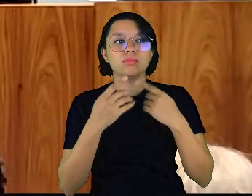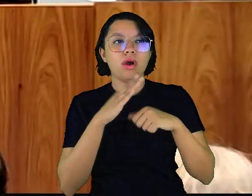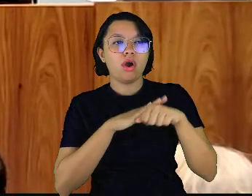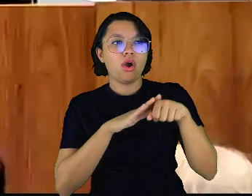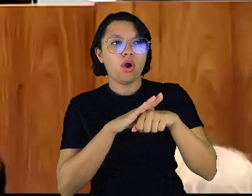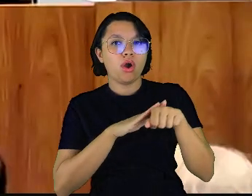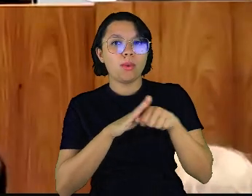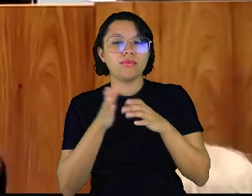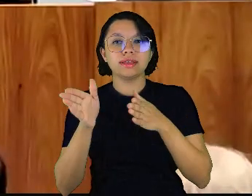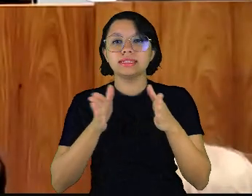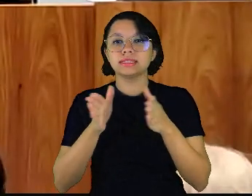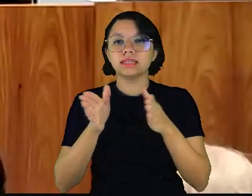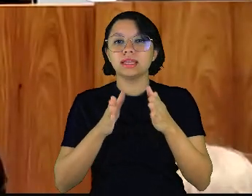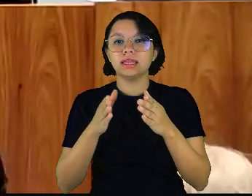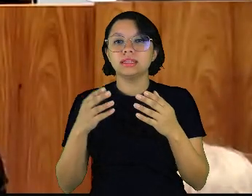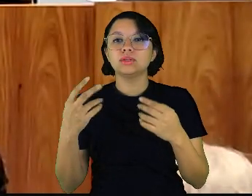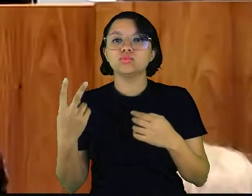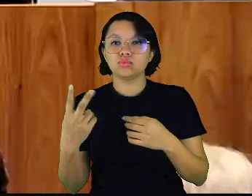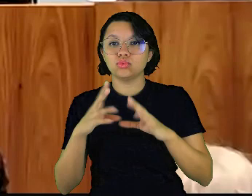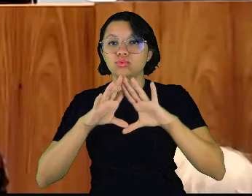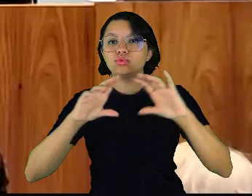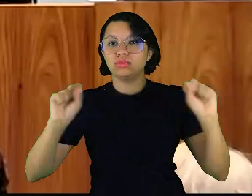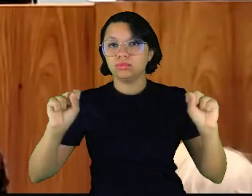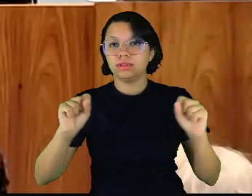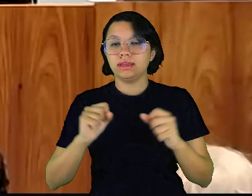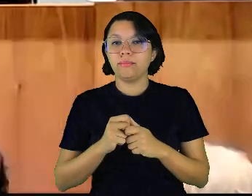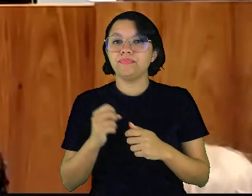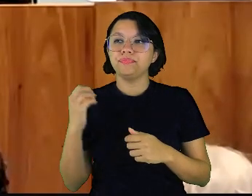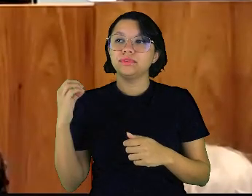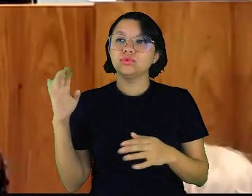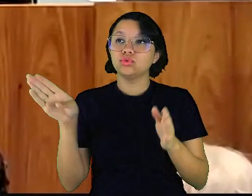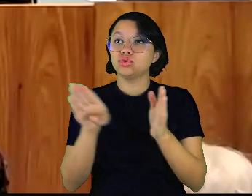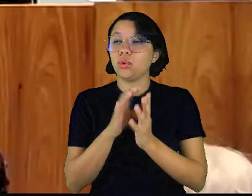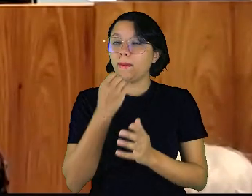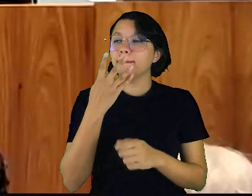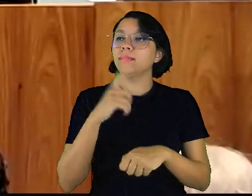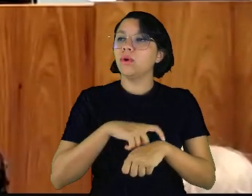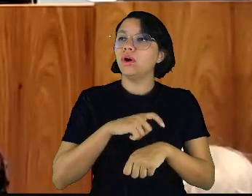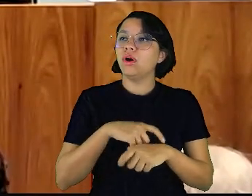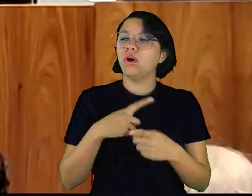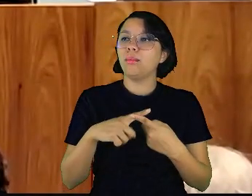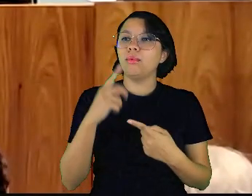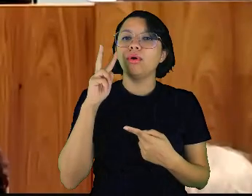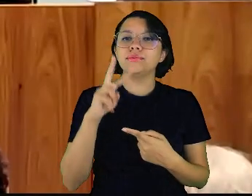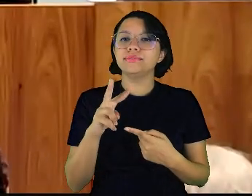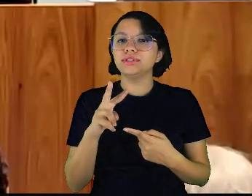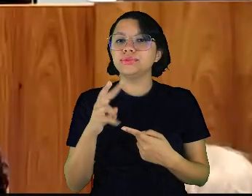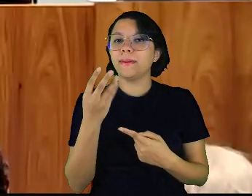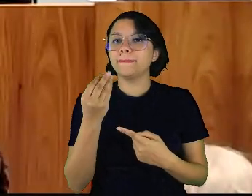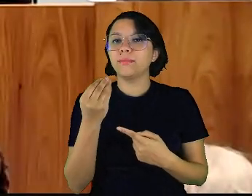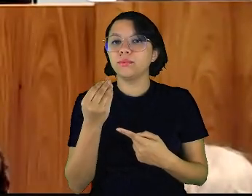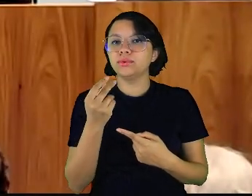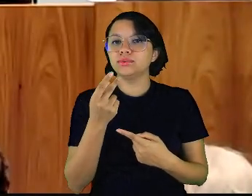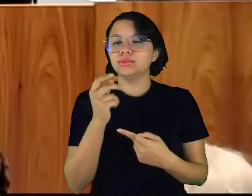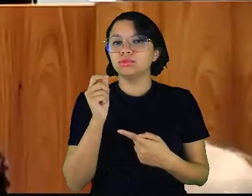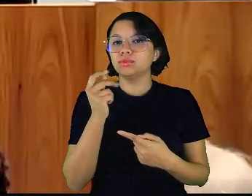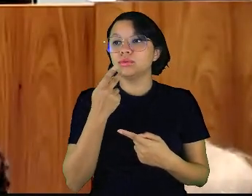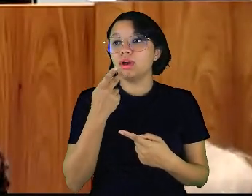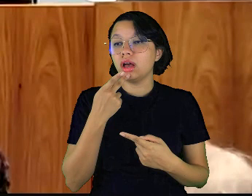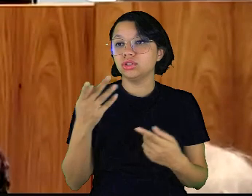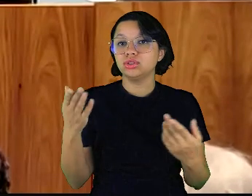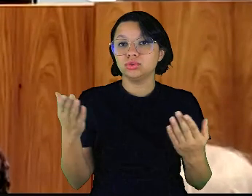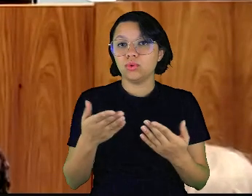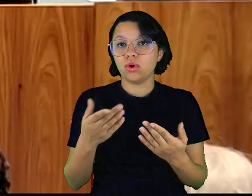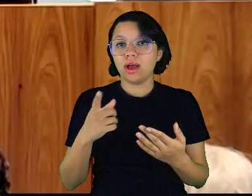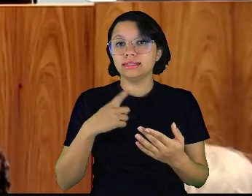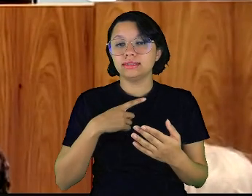diálogos entre os dois tribunais. E isso vem em boa hora, né? Eu vejo aqui que muito do que será dito